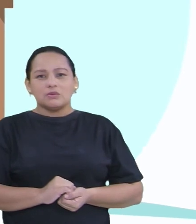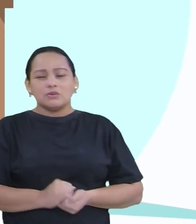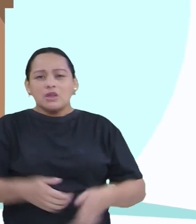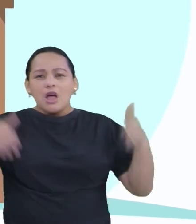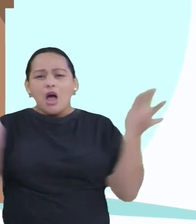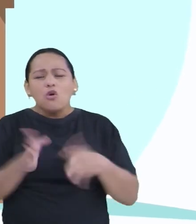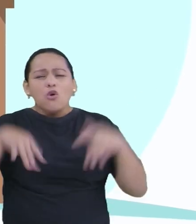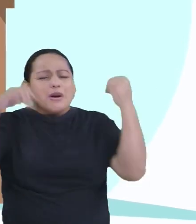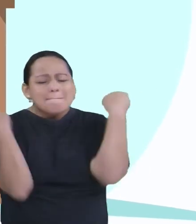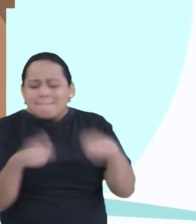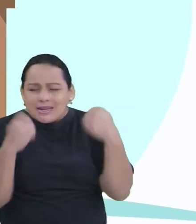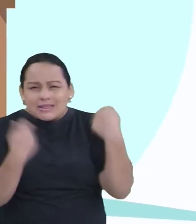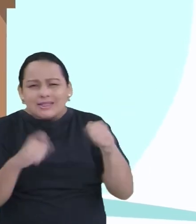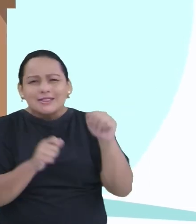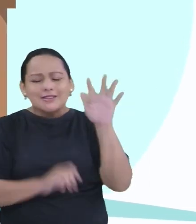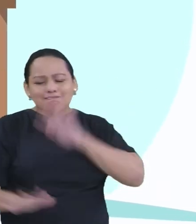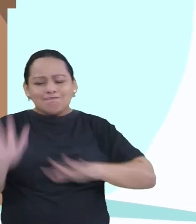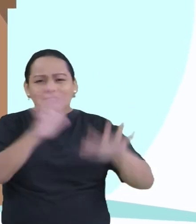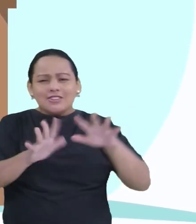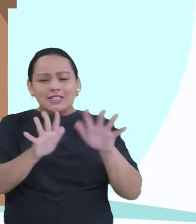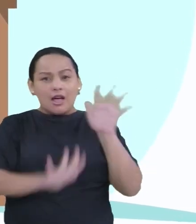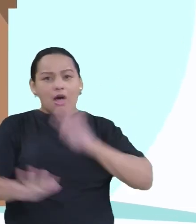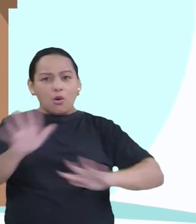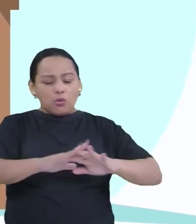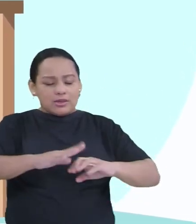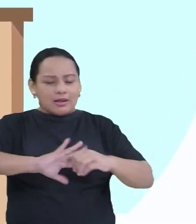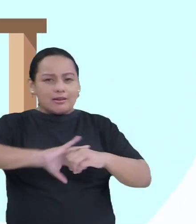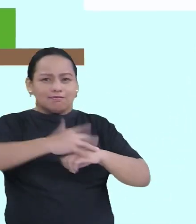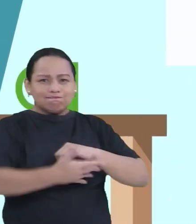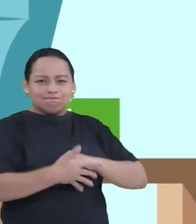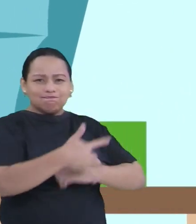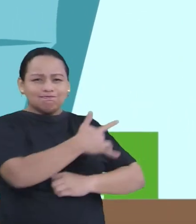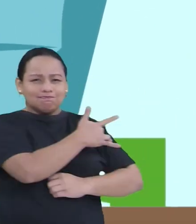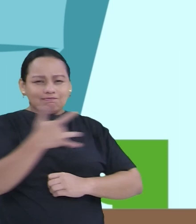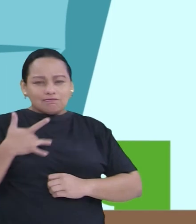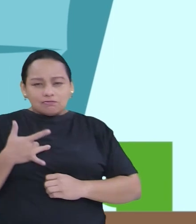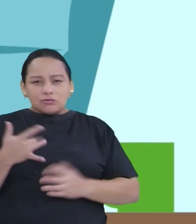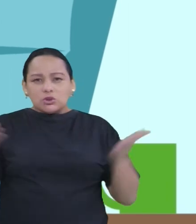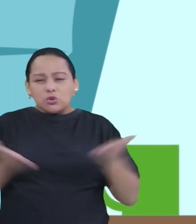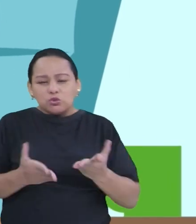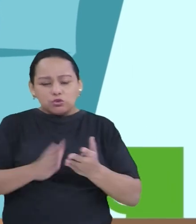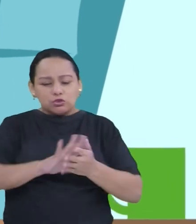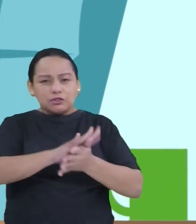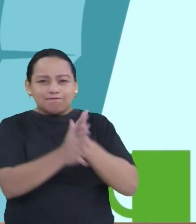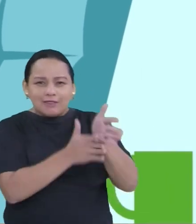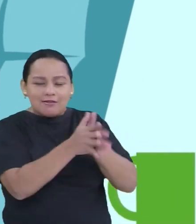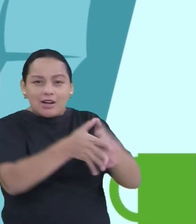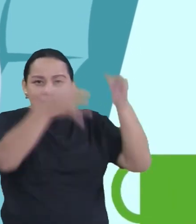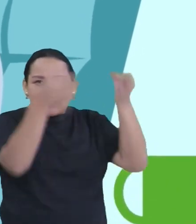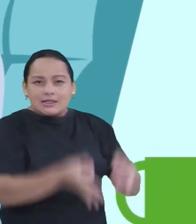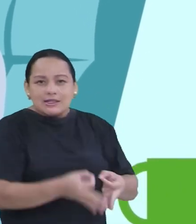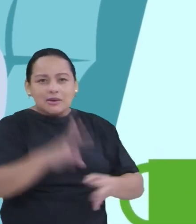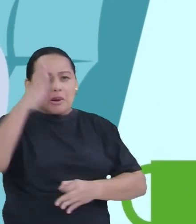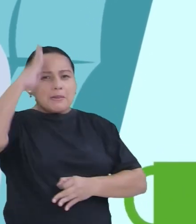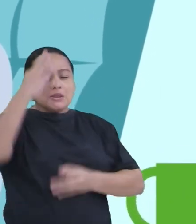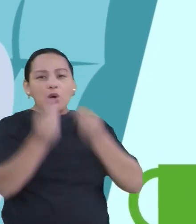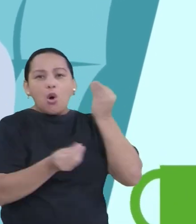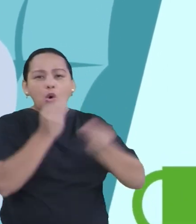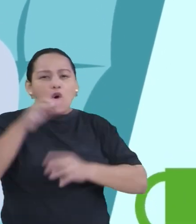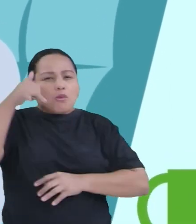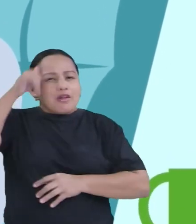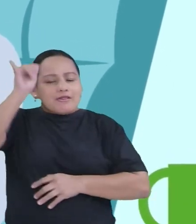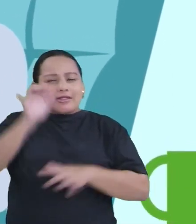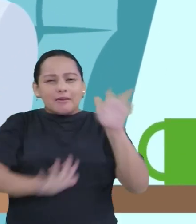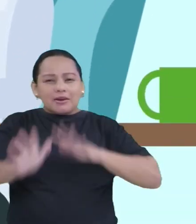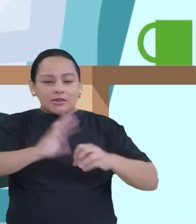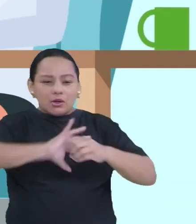Agora mais do que nunca precisamos ter cuidado extra com a nossa higiene diária. Lavar as mãos corretamente é a principal forma de se prevenir